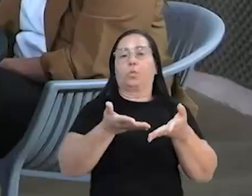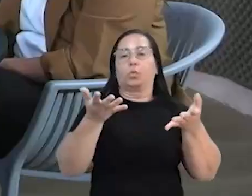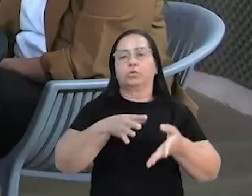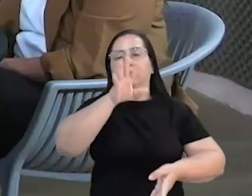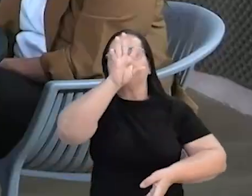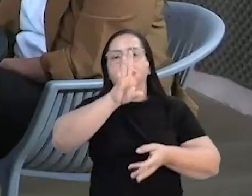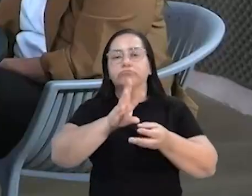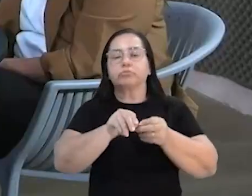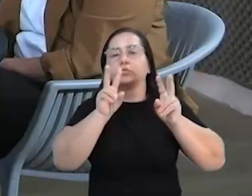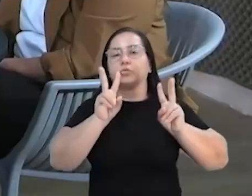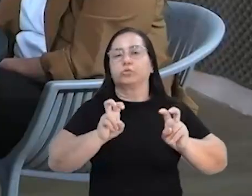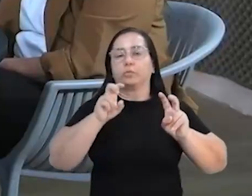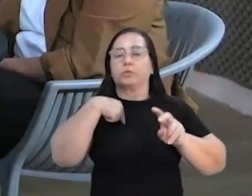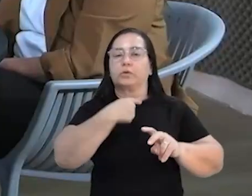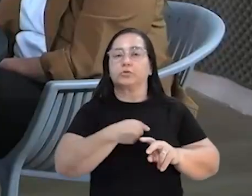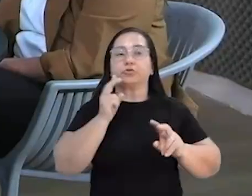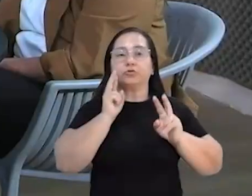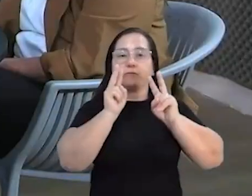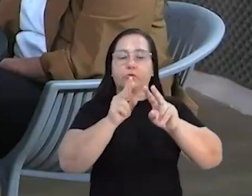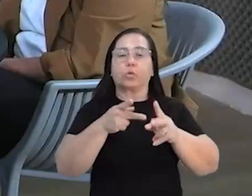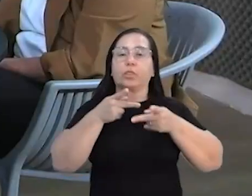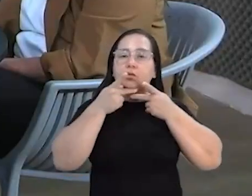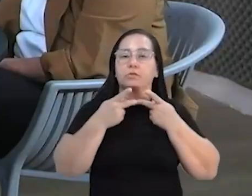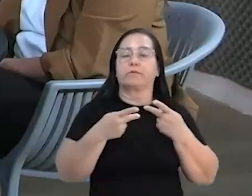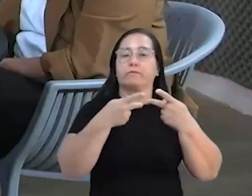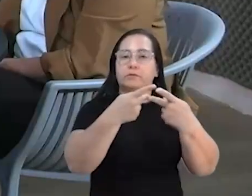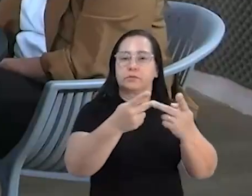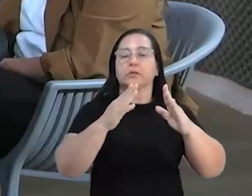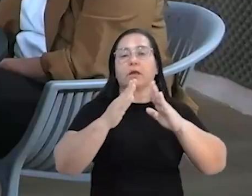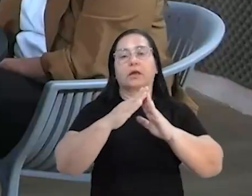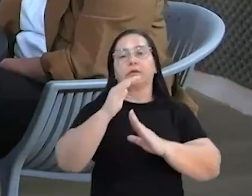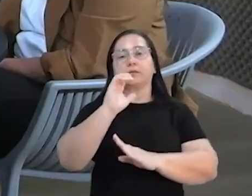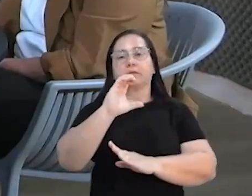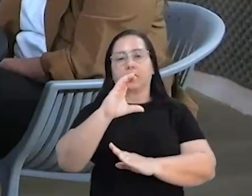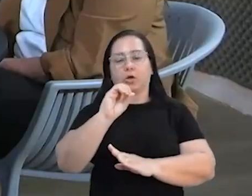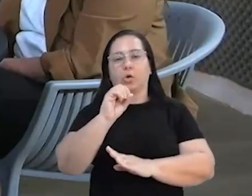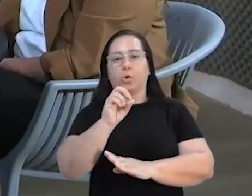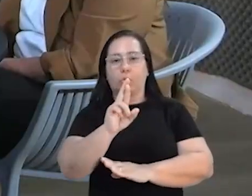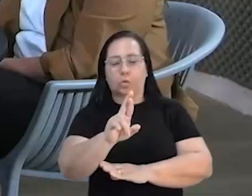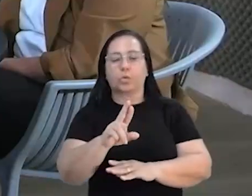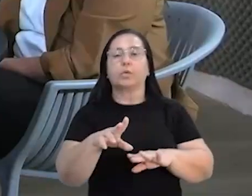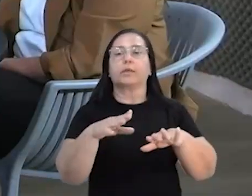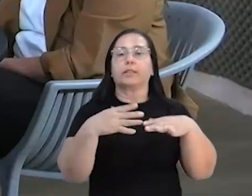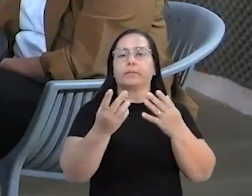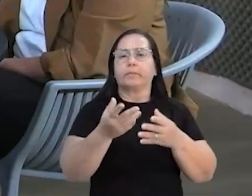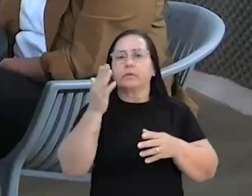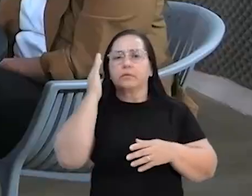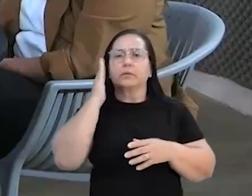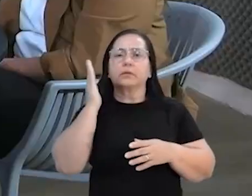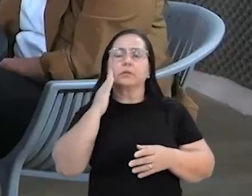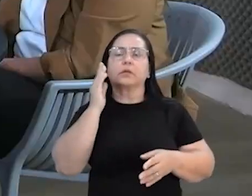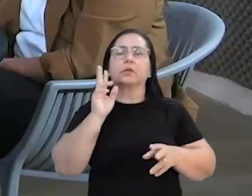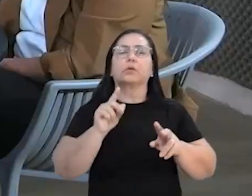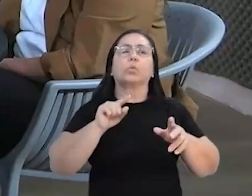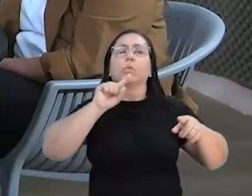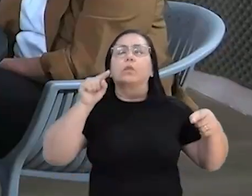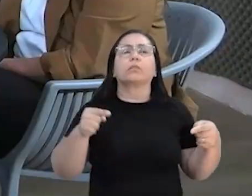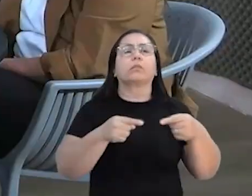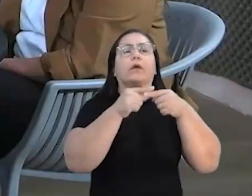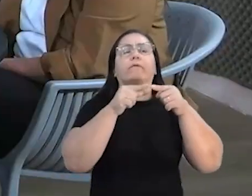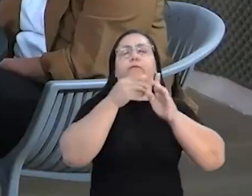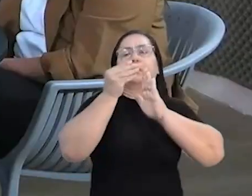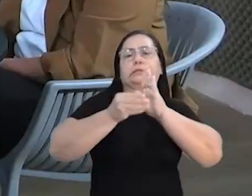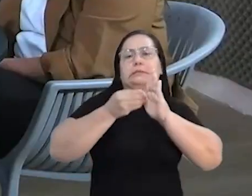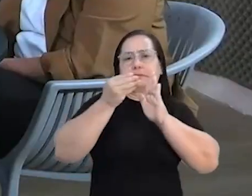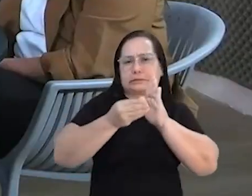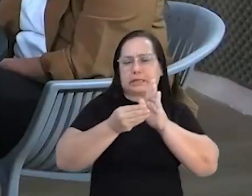um pouquinho do que a gente viu na nossa visita à Casa Cor, né? E entender um pouquinho o que isso tem a ver com design